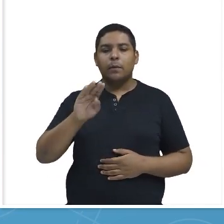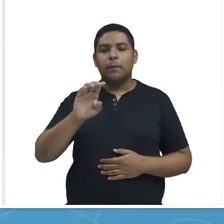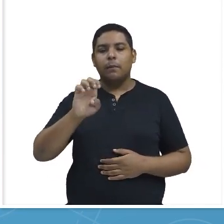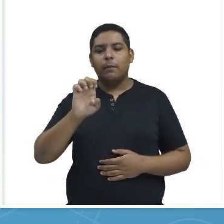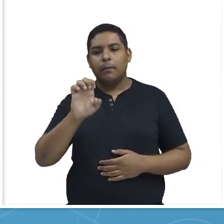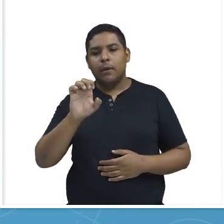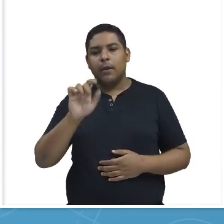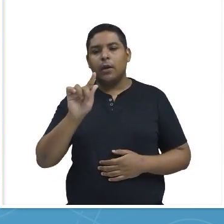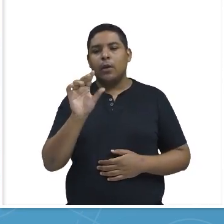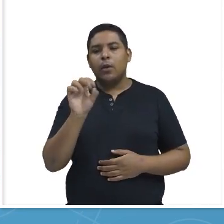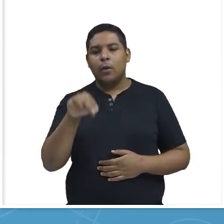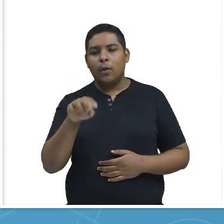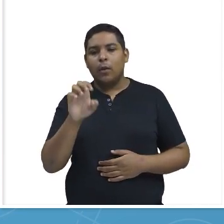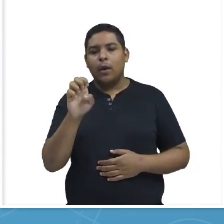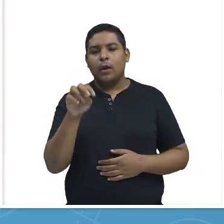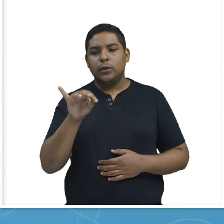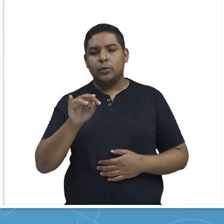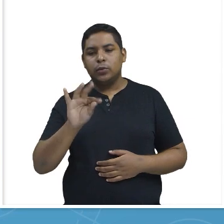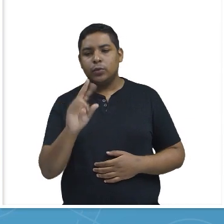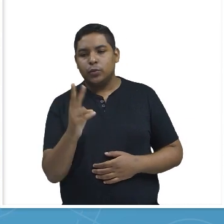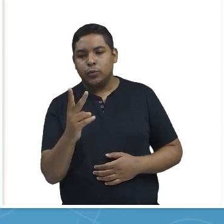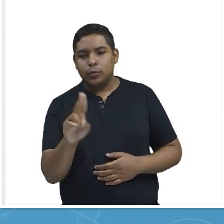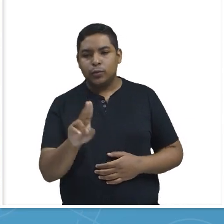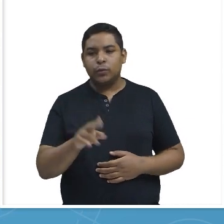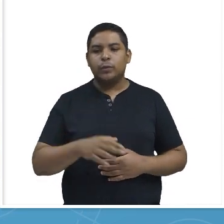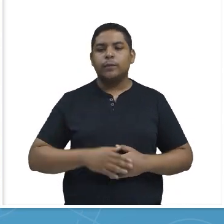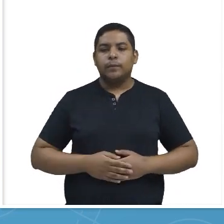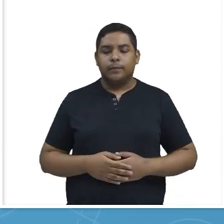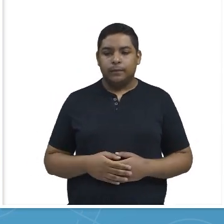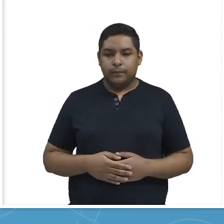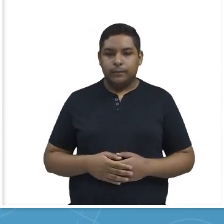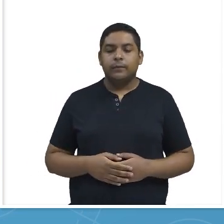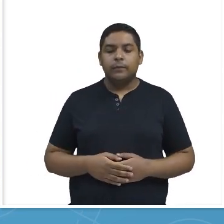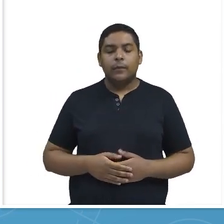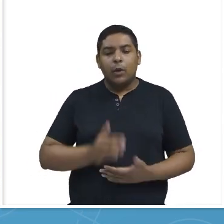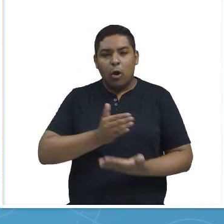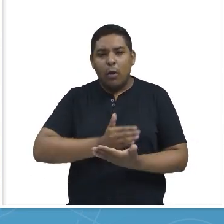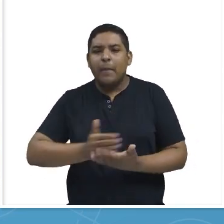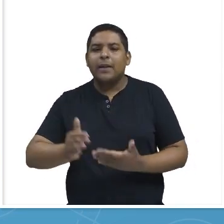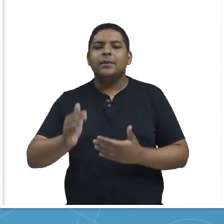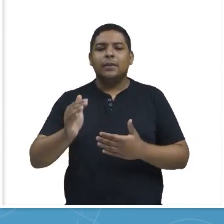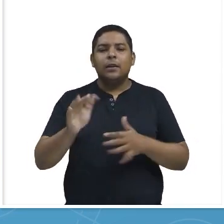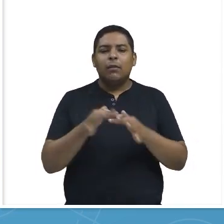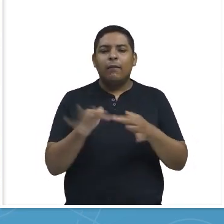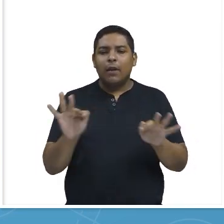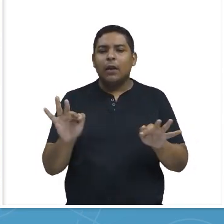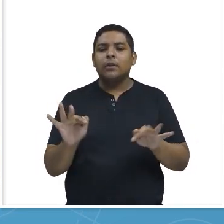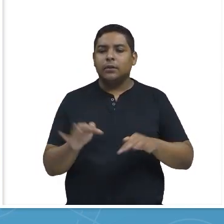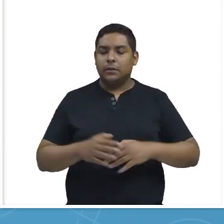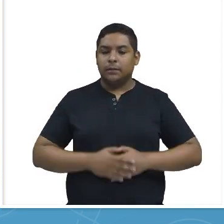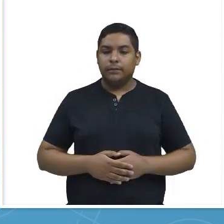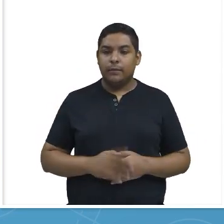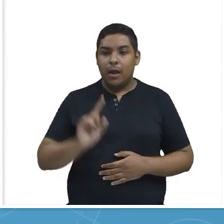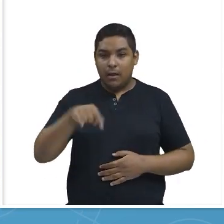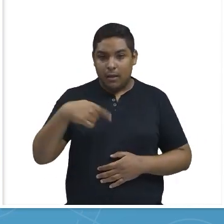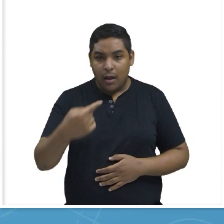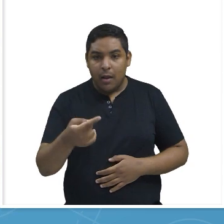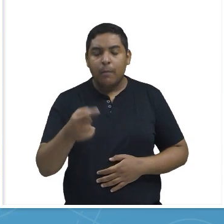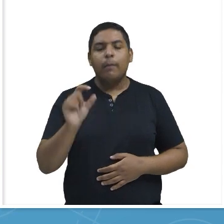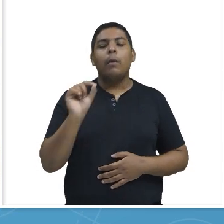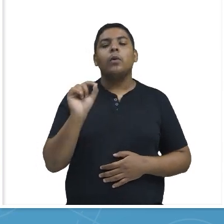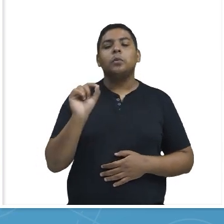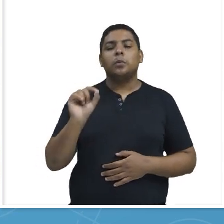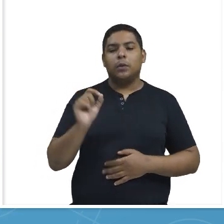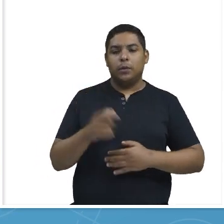desses elementos. Sempre o sujeito, né, iniciando a frase, né, numa frase afirmativa. Depois o be going